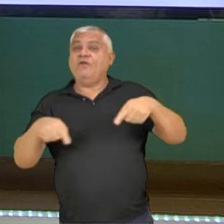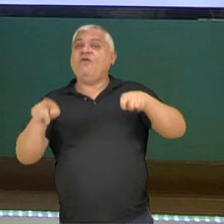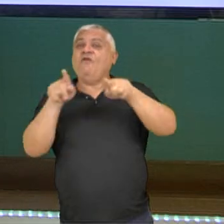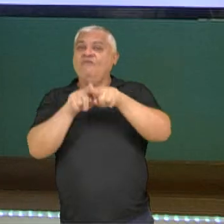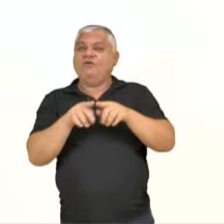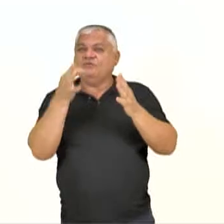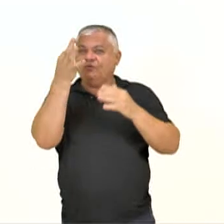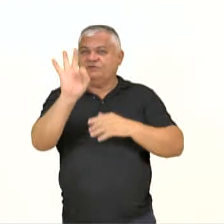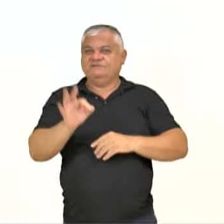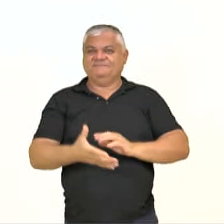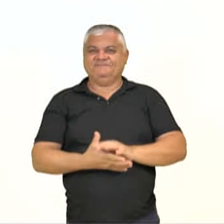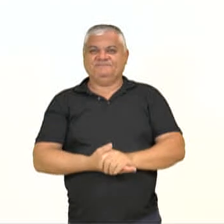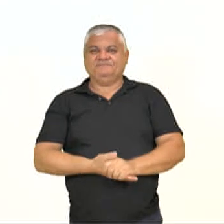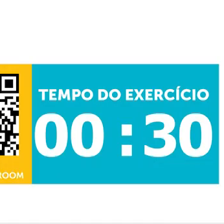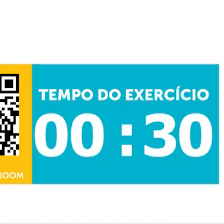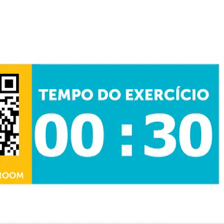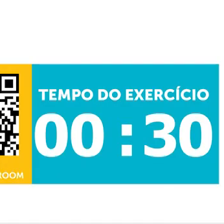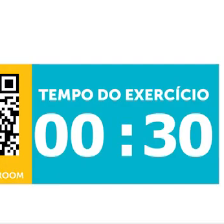a correção.